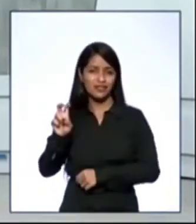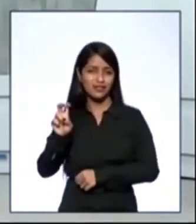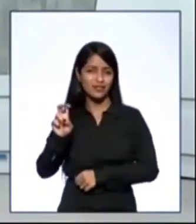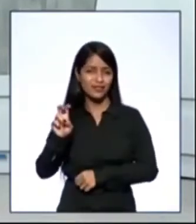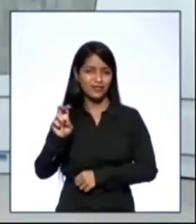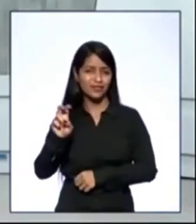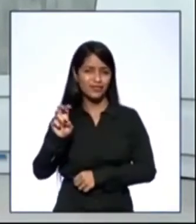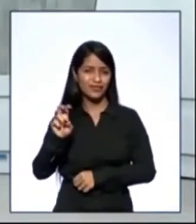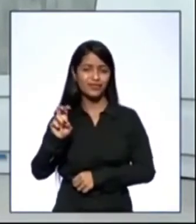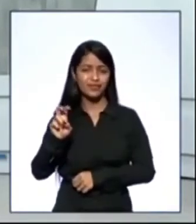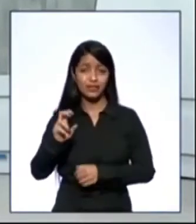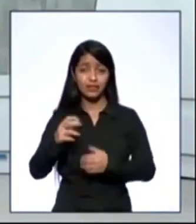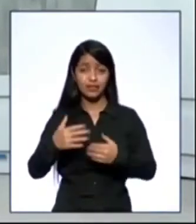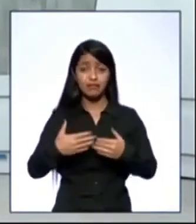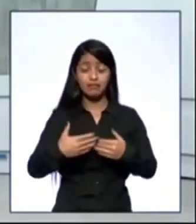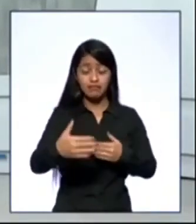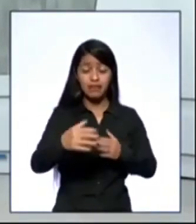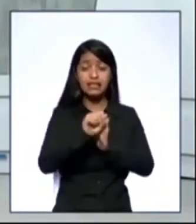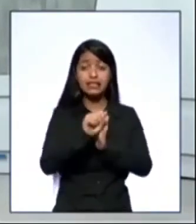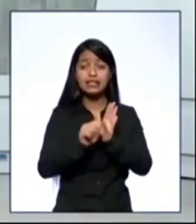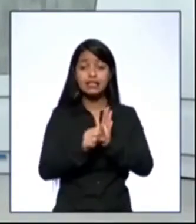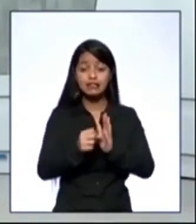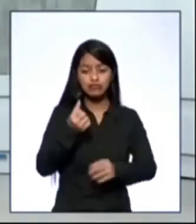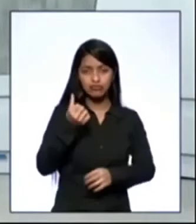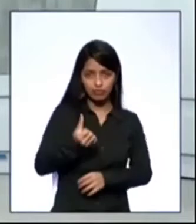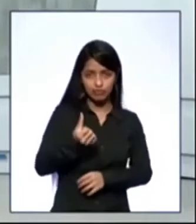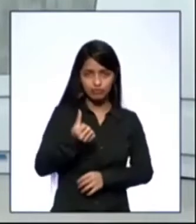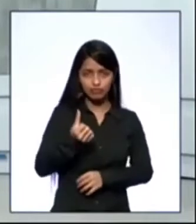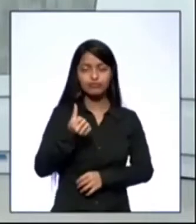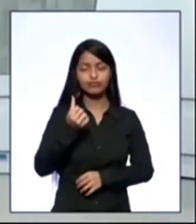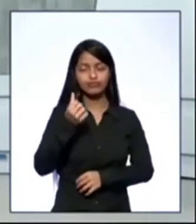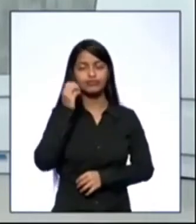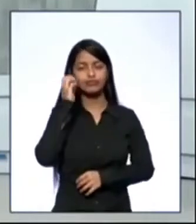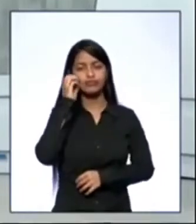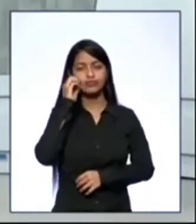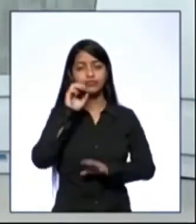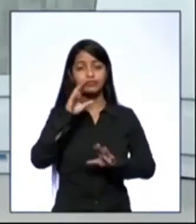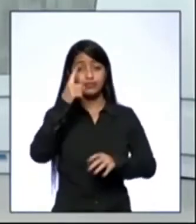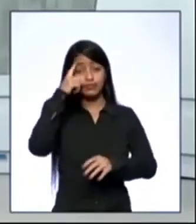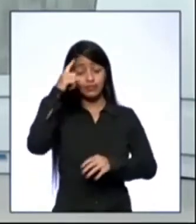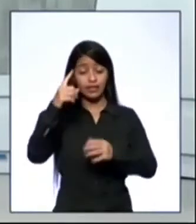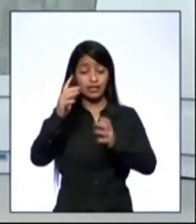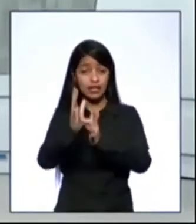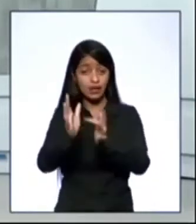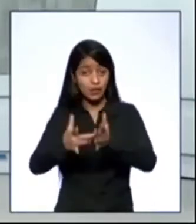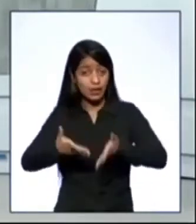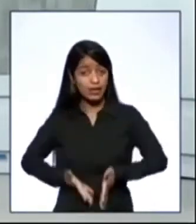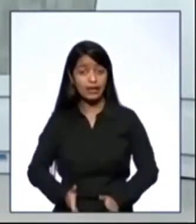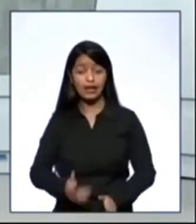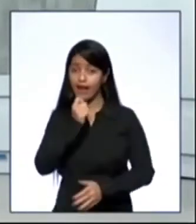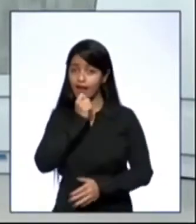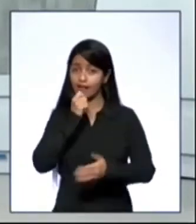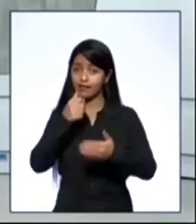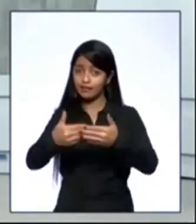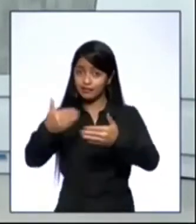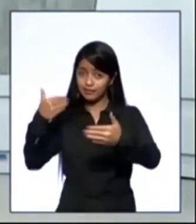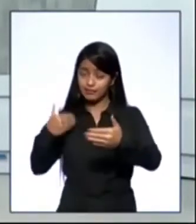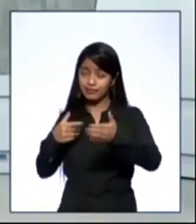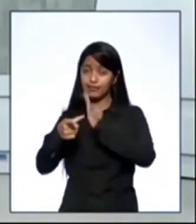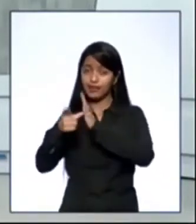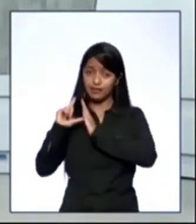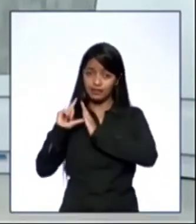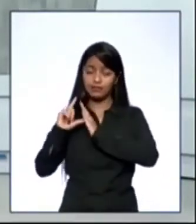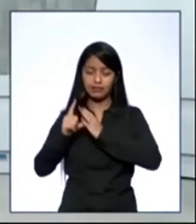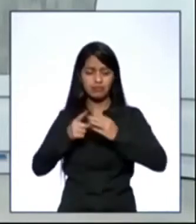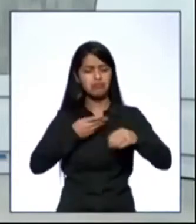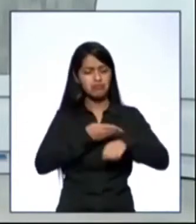verdade, no finalzinho do século VI, né? Beleza? Ou seja, vem cá, lembrando que eu estou antes de Cristo, ok? Roma começa com as guerras púnicas,